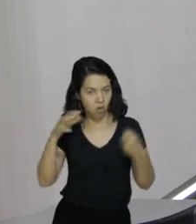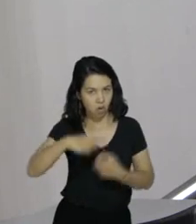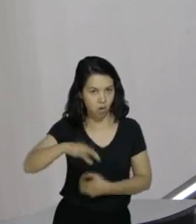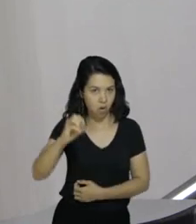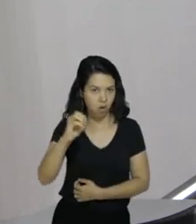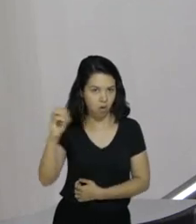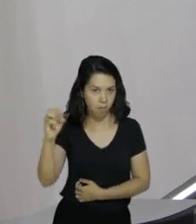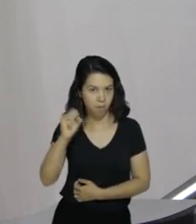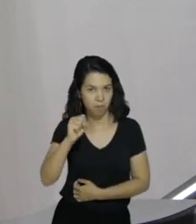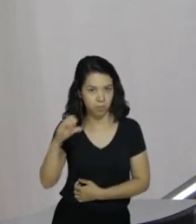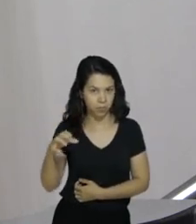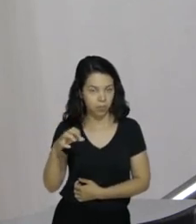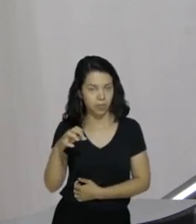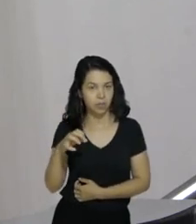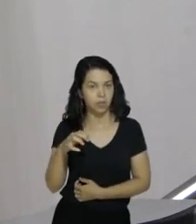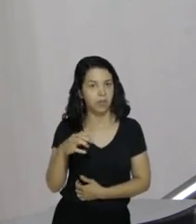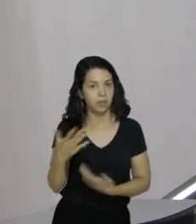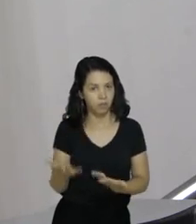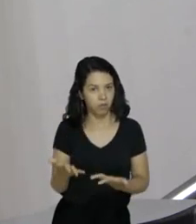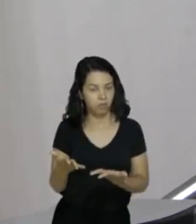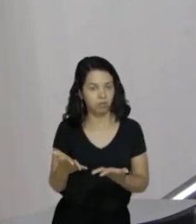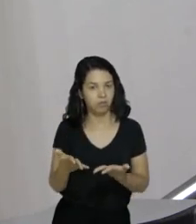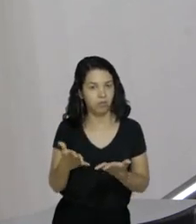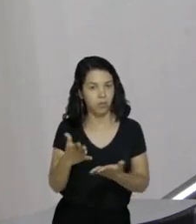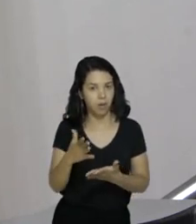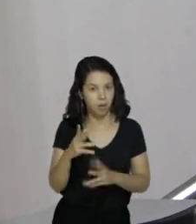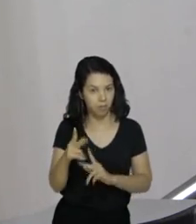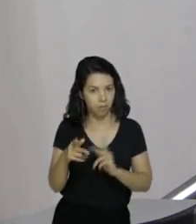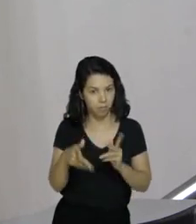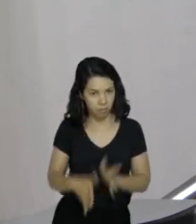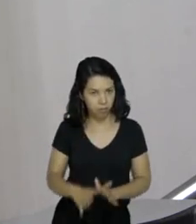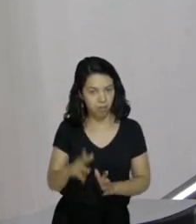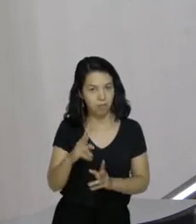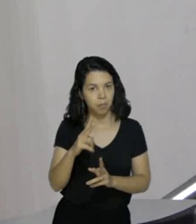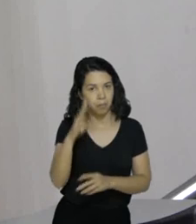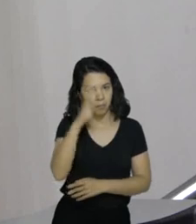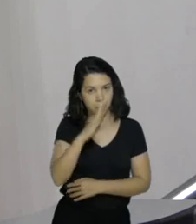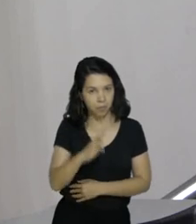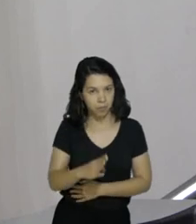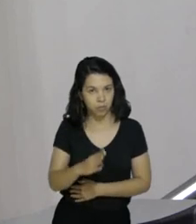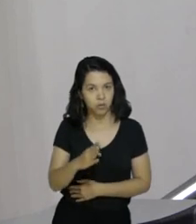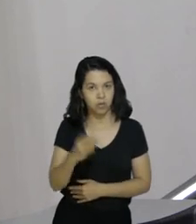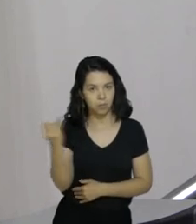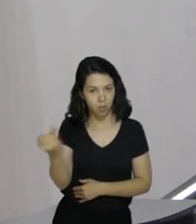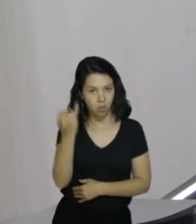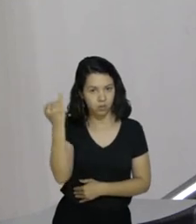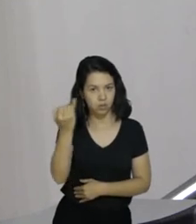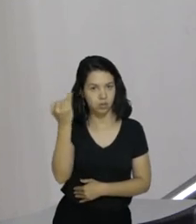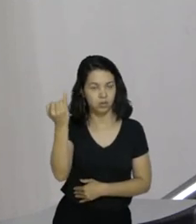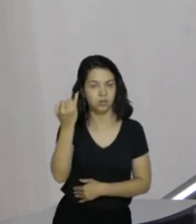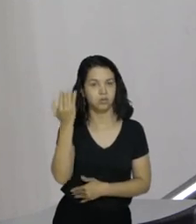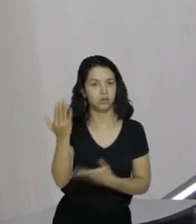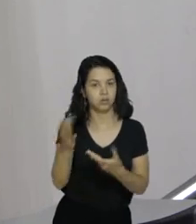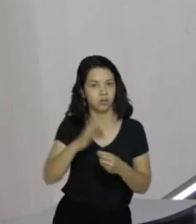é catarinense brasileiro, já ouviu falar e sabe da importância dessa instituição, que é uma associação sem